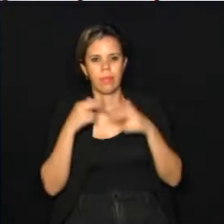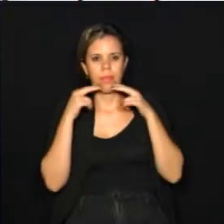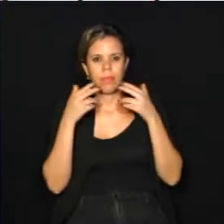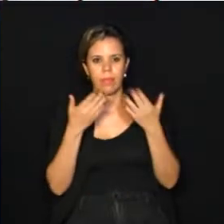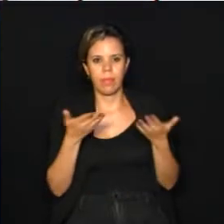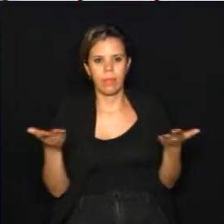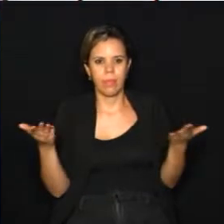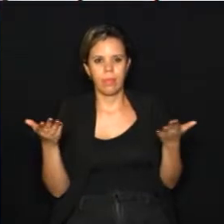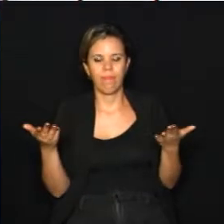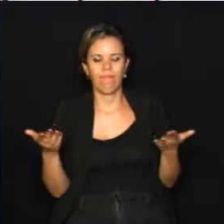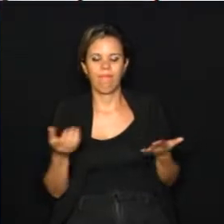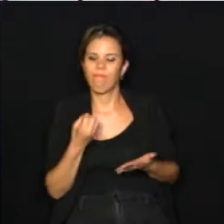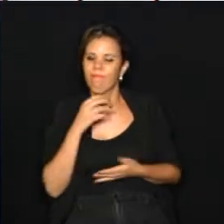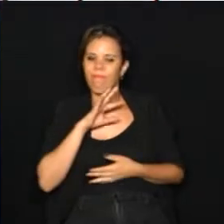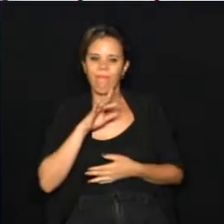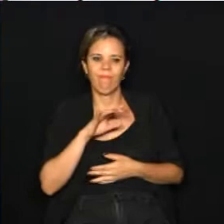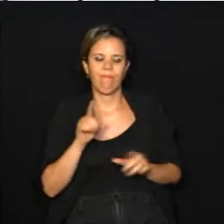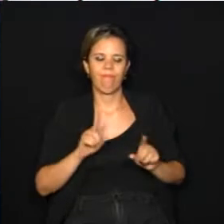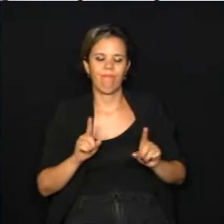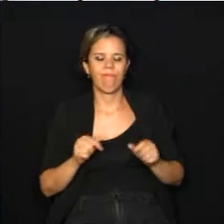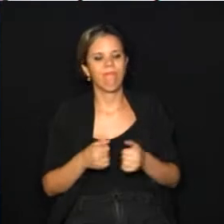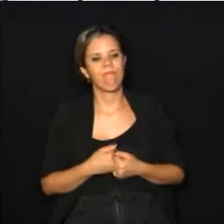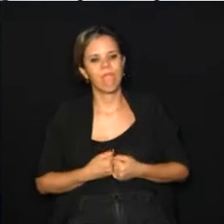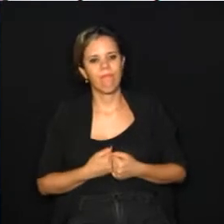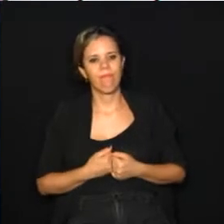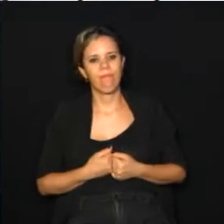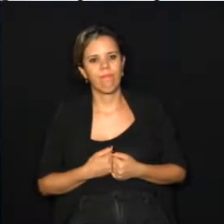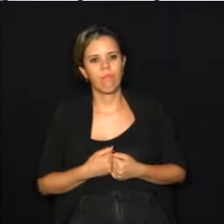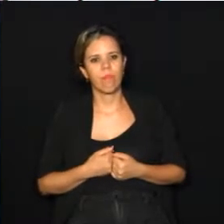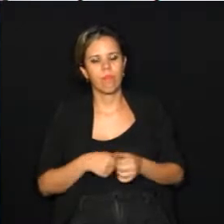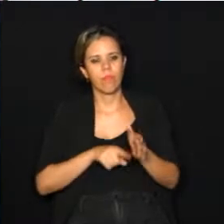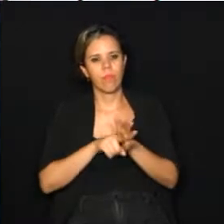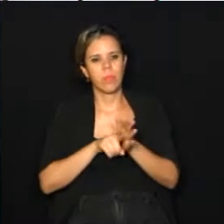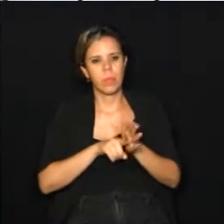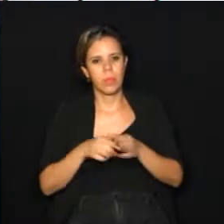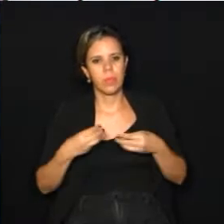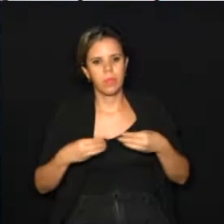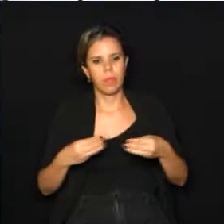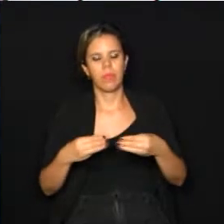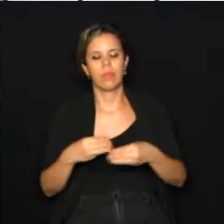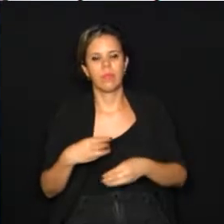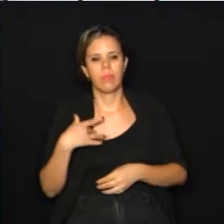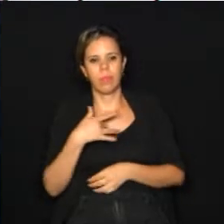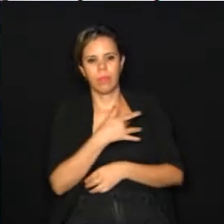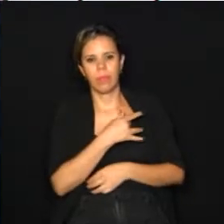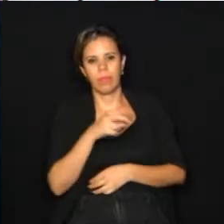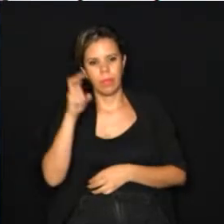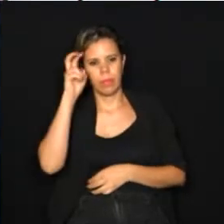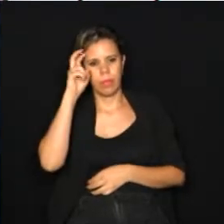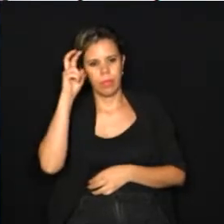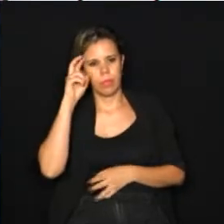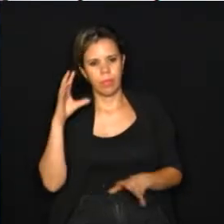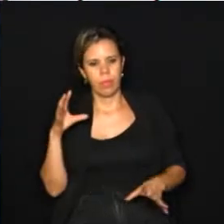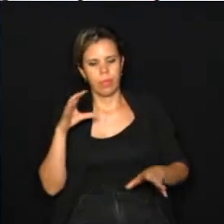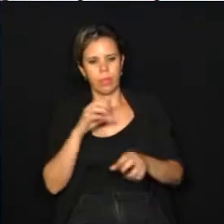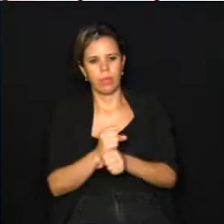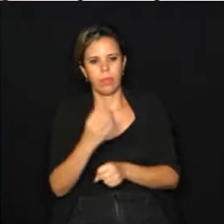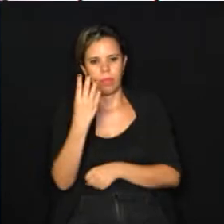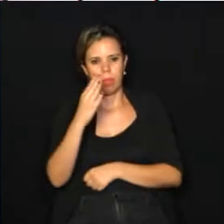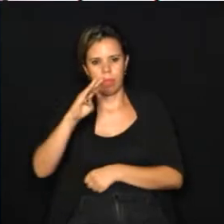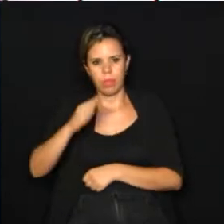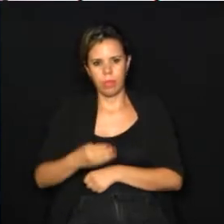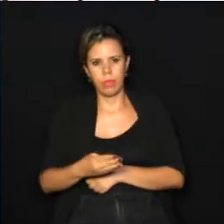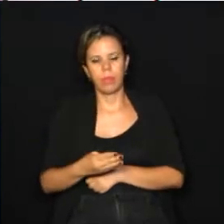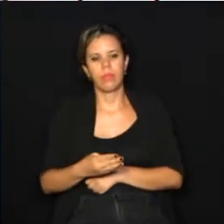notícias, elas não são tão animadoras. Olha só, de acordo com o Ministério da Saúde, até esta quinta-feira, nós somávamos